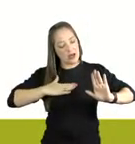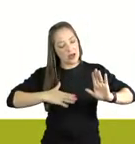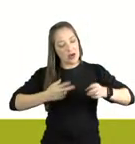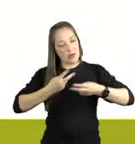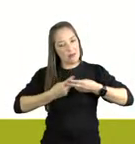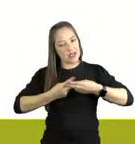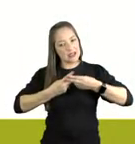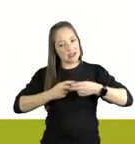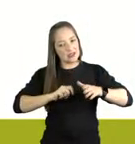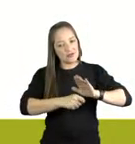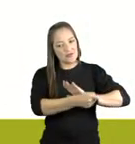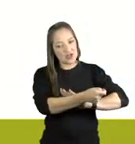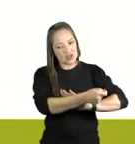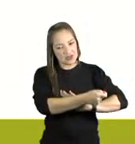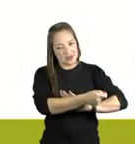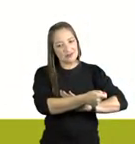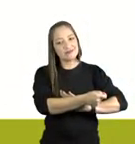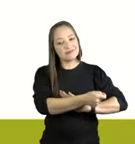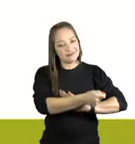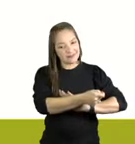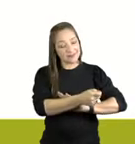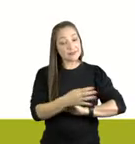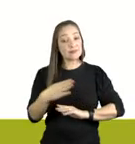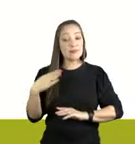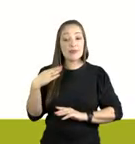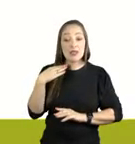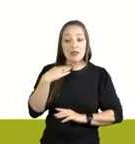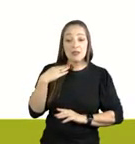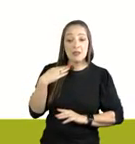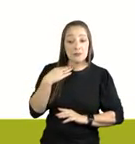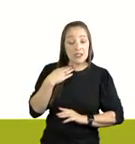em bancos, que sejam,